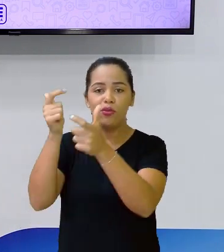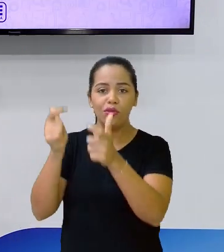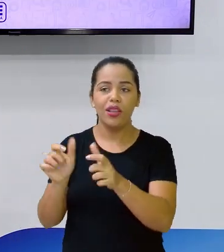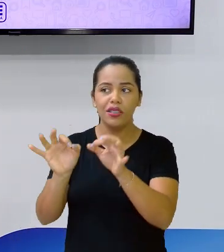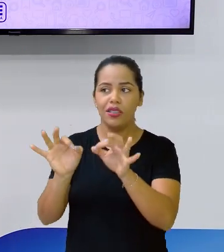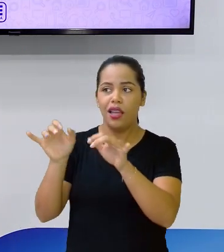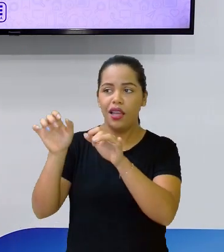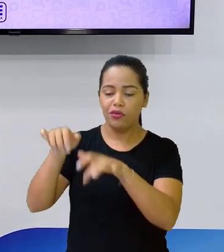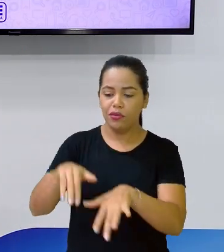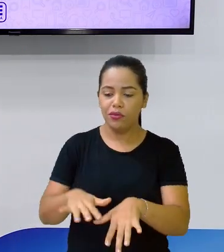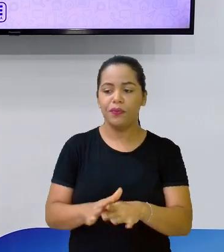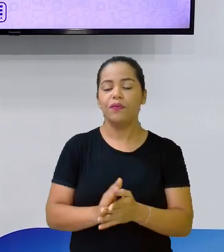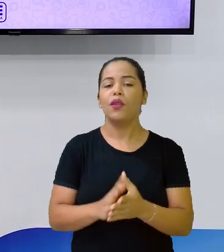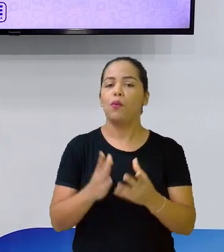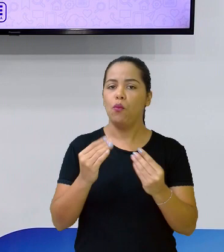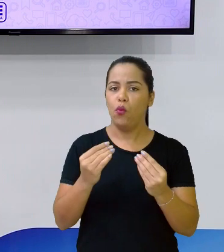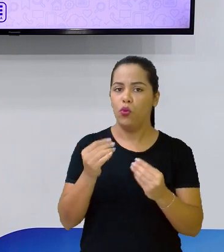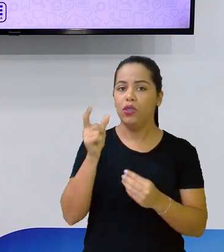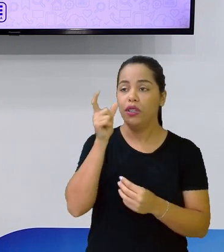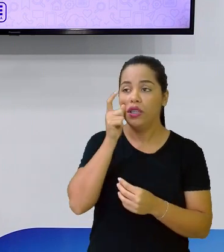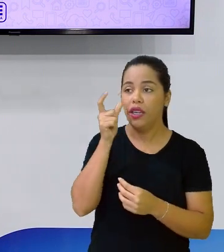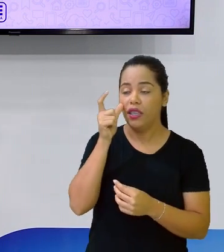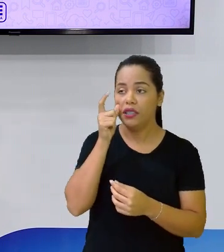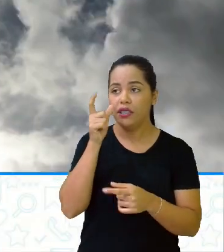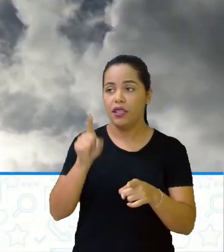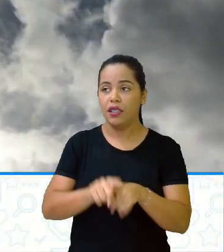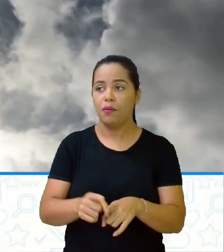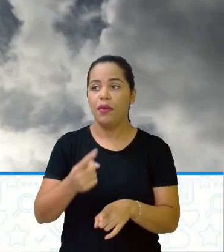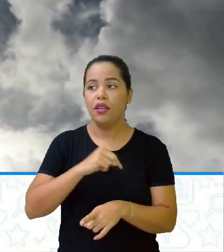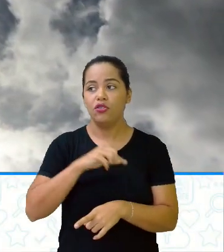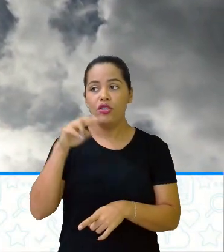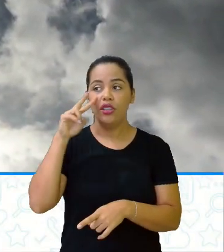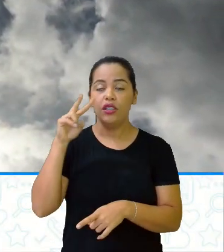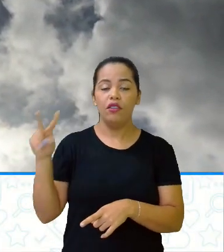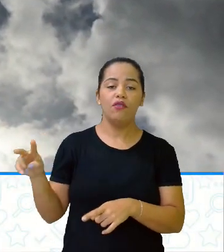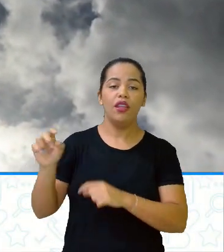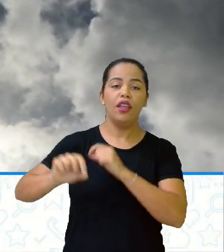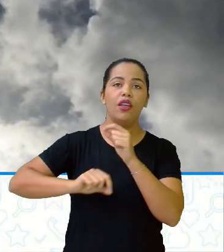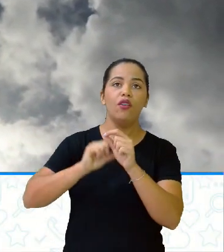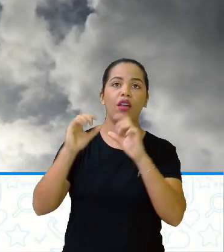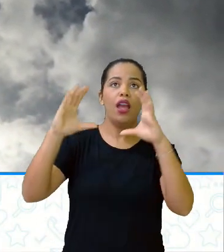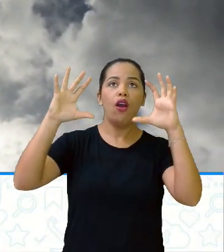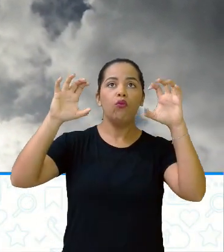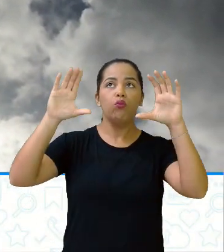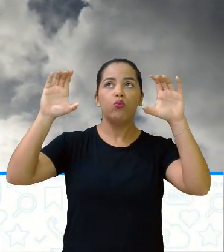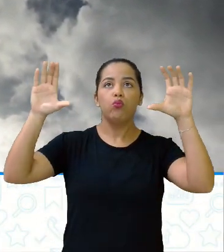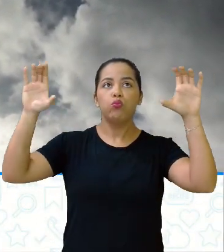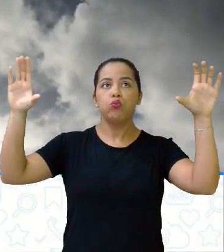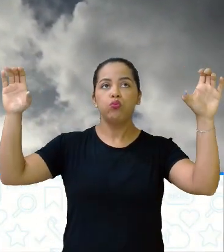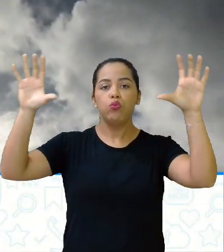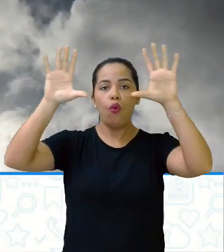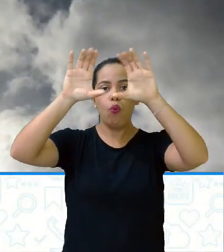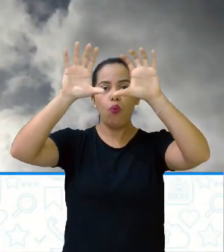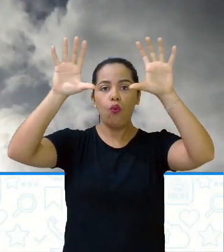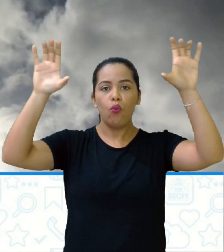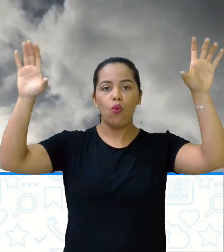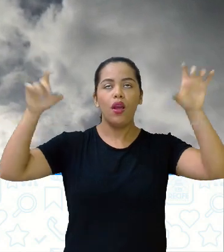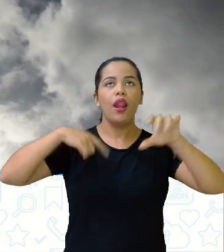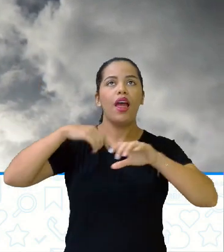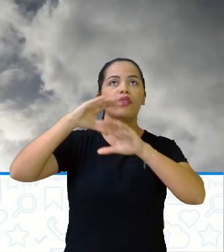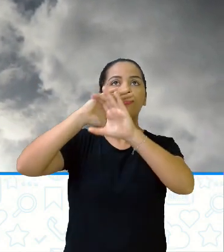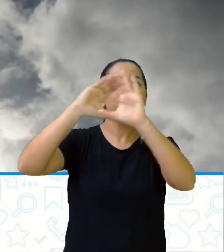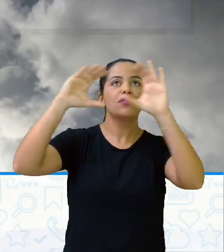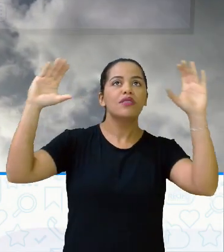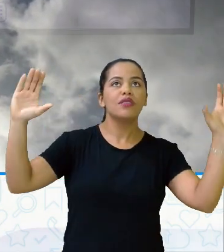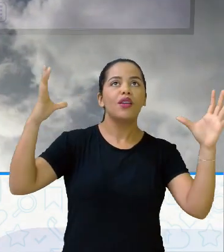processo aqui. Também a gente vê nas nuvens, lá no céu, aquelas nuvenzinhas brancas, elas estão cheias